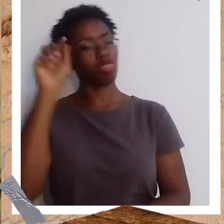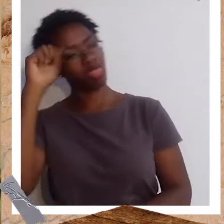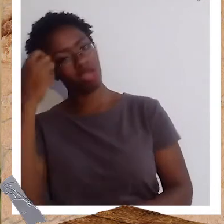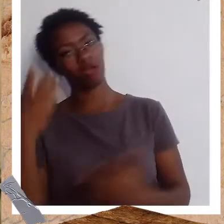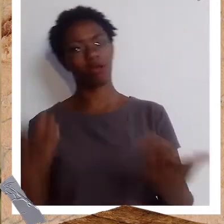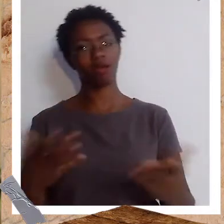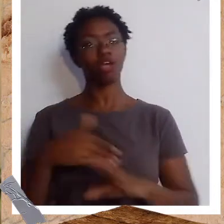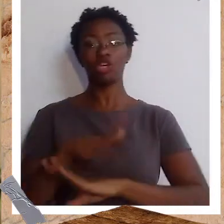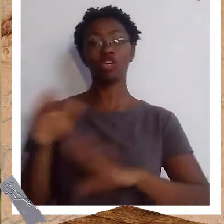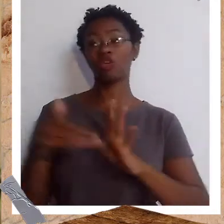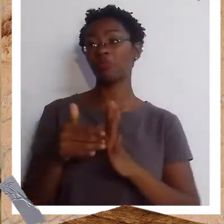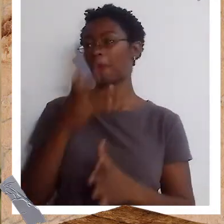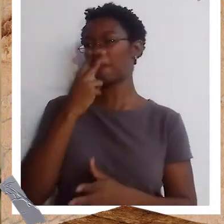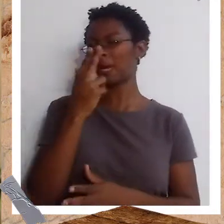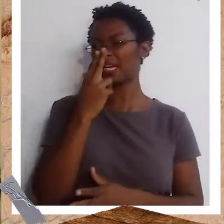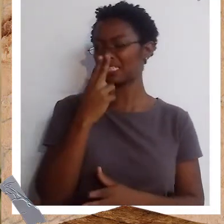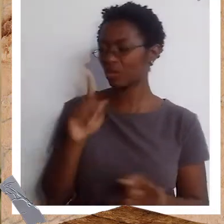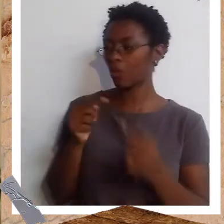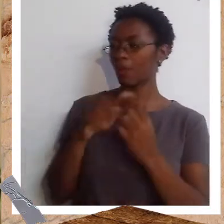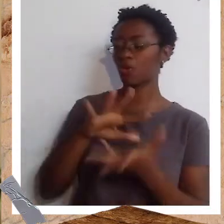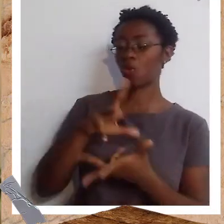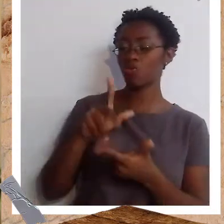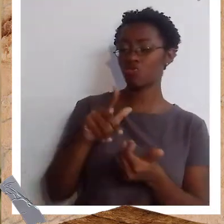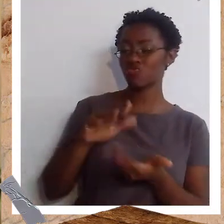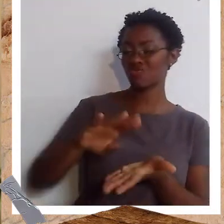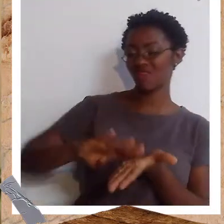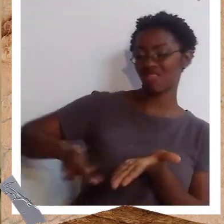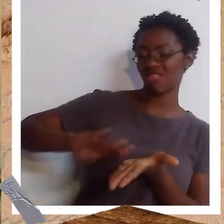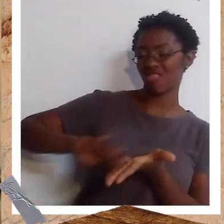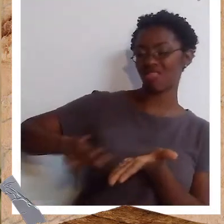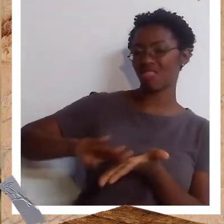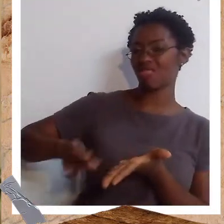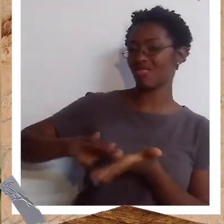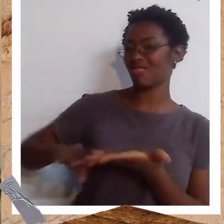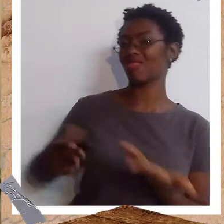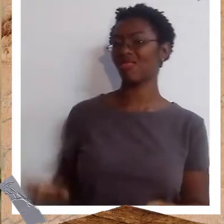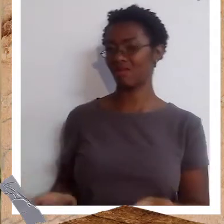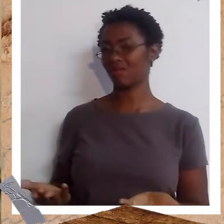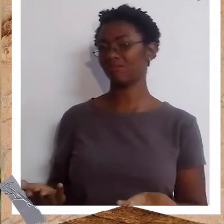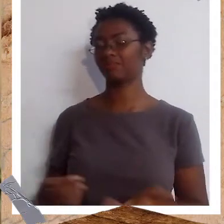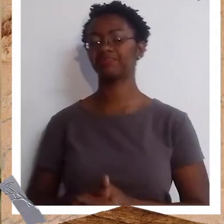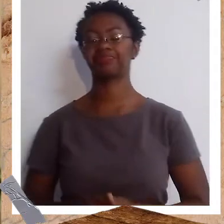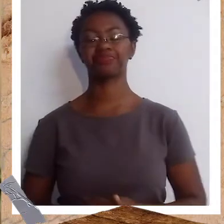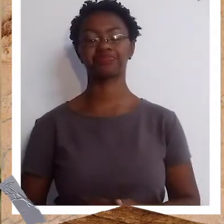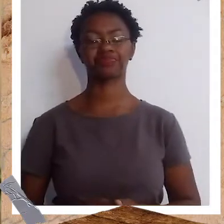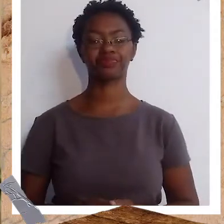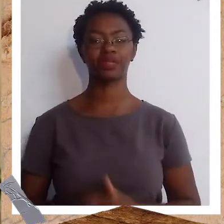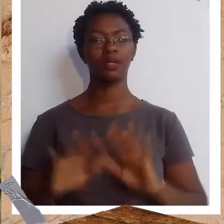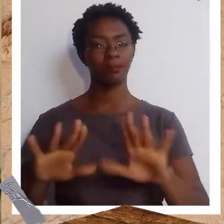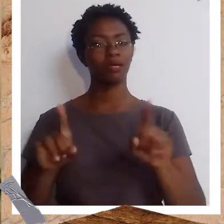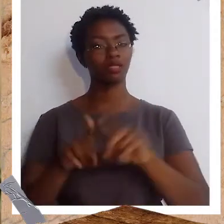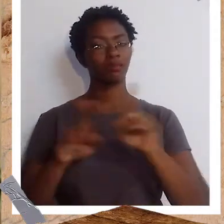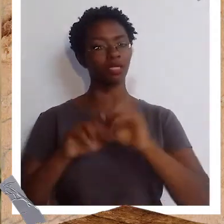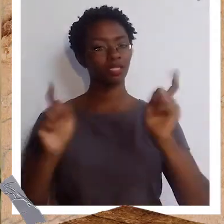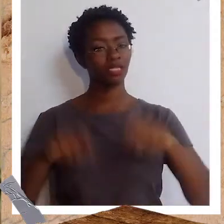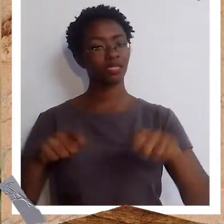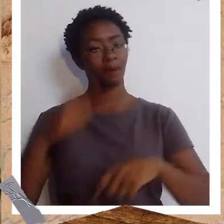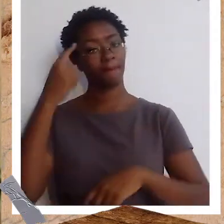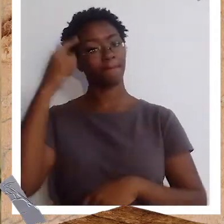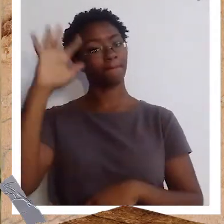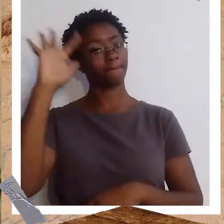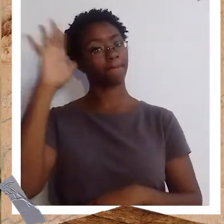é a margem, né? E a centralidade dessa margem para poder pensar o Brasil. E podemos ainda pensar, e devemos